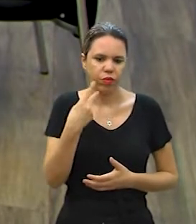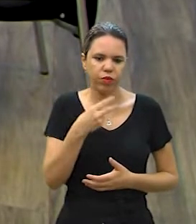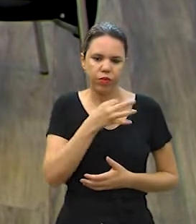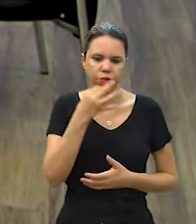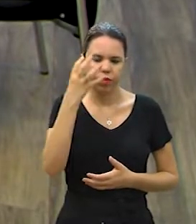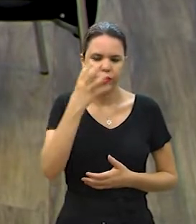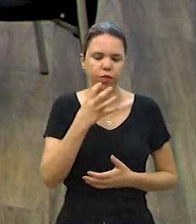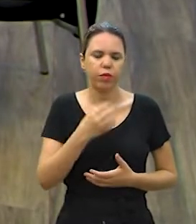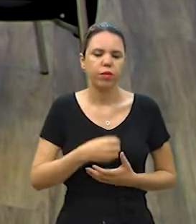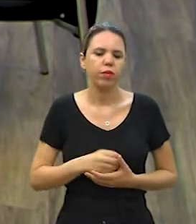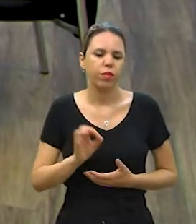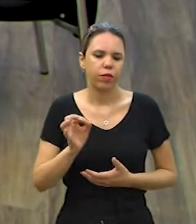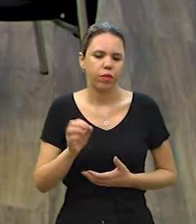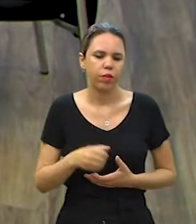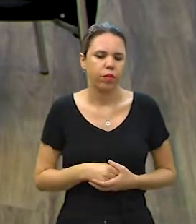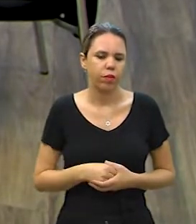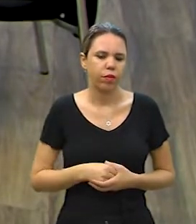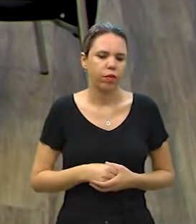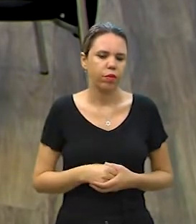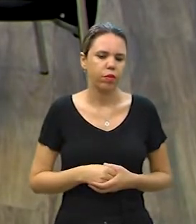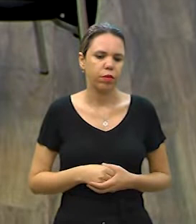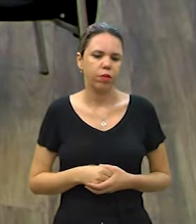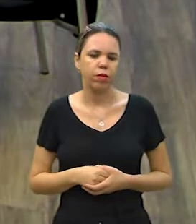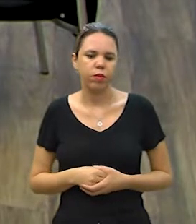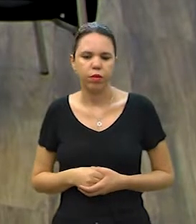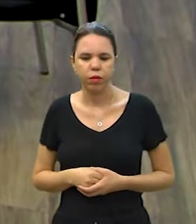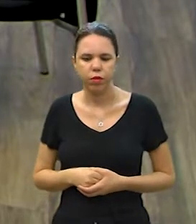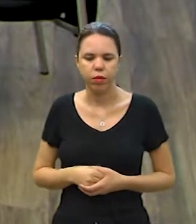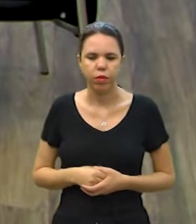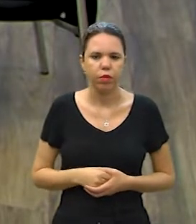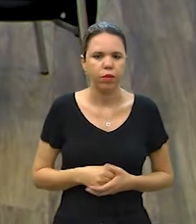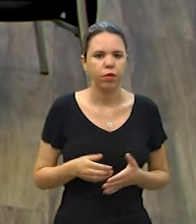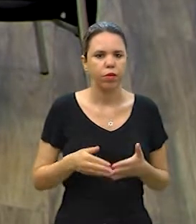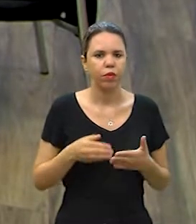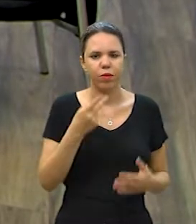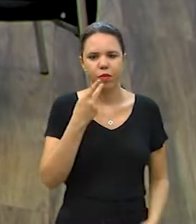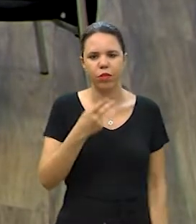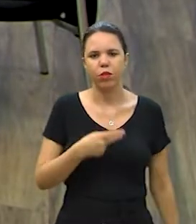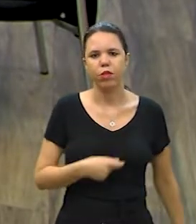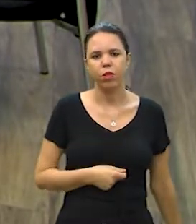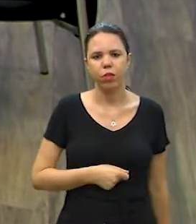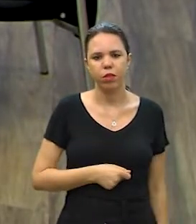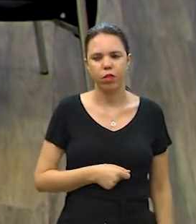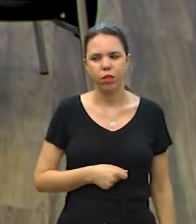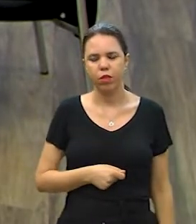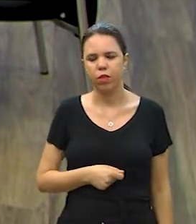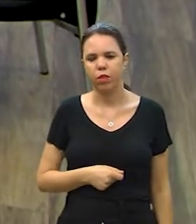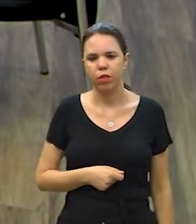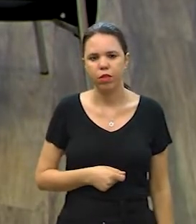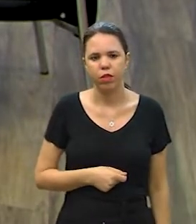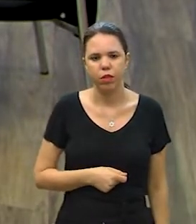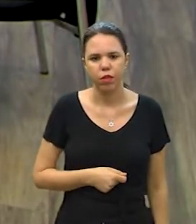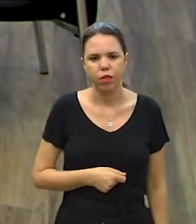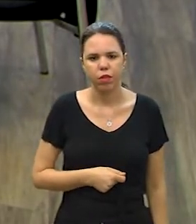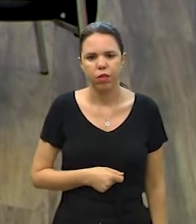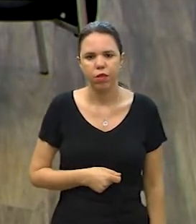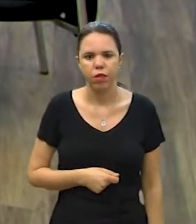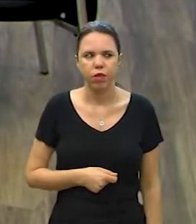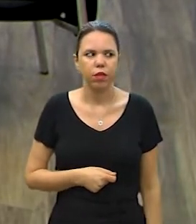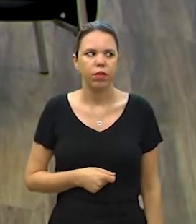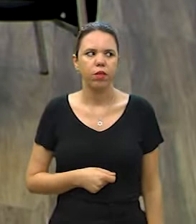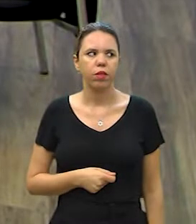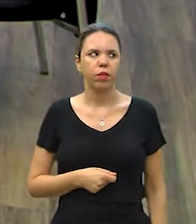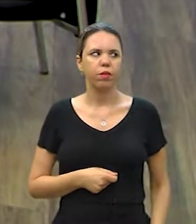muito certo. Nós vamos ouvir. Vamos. Solange, por gentileza. Quero ouvi-la.